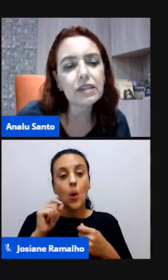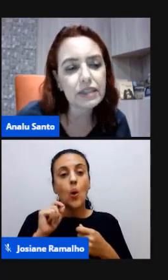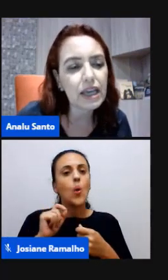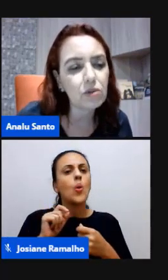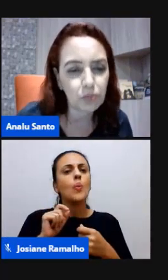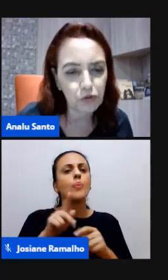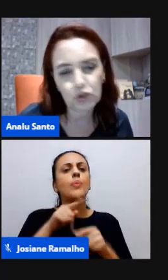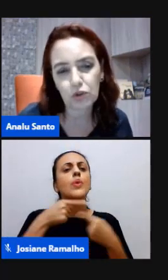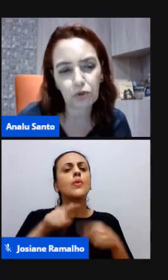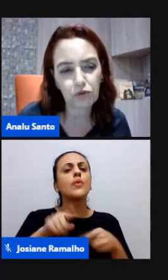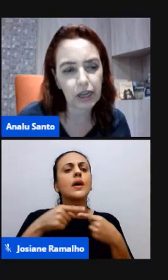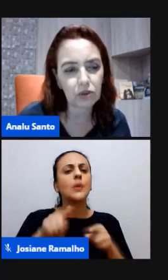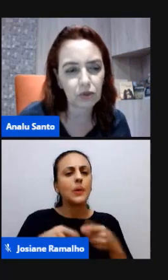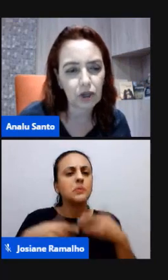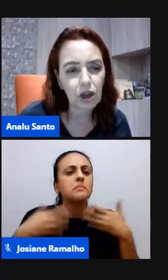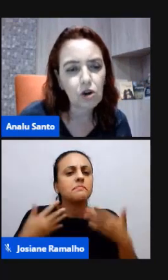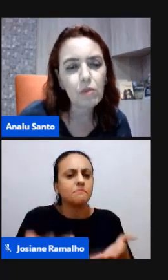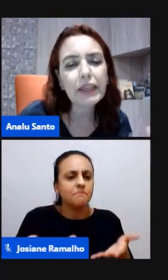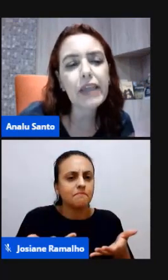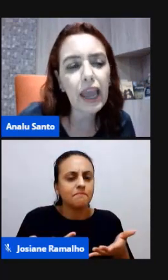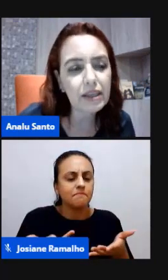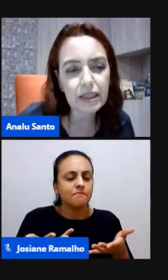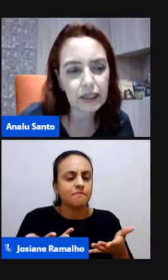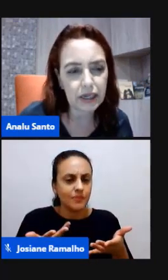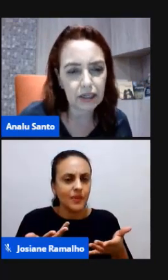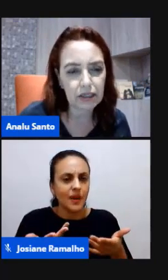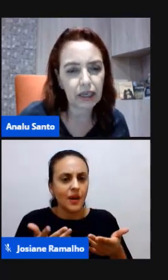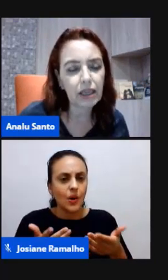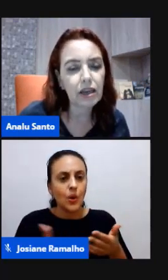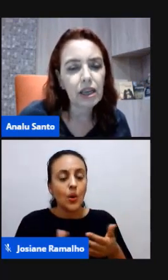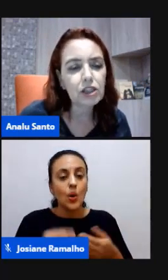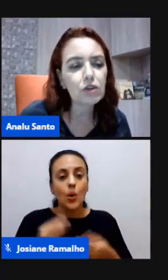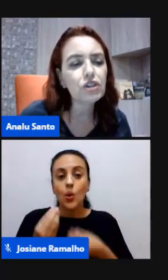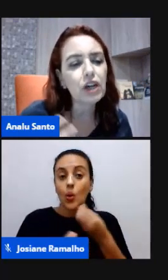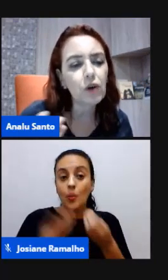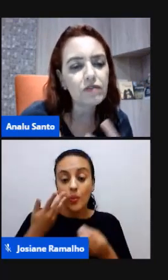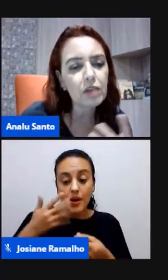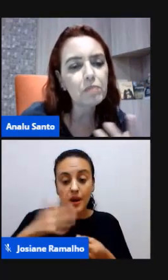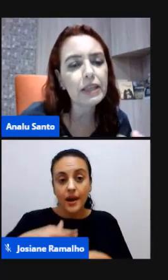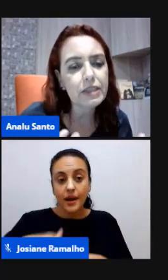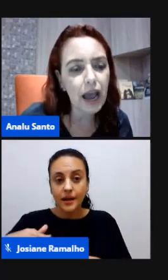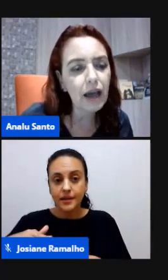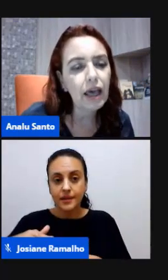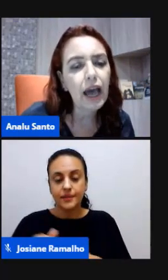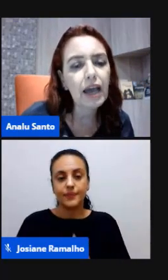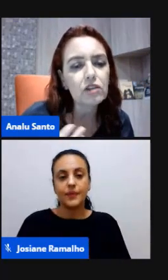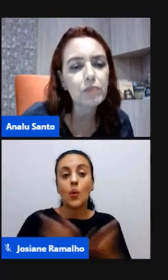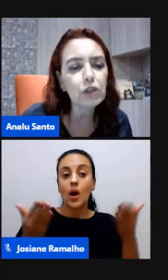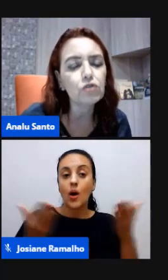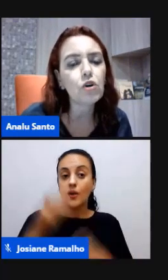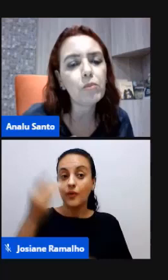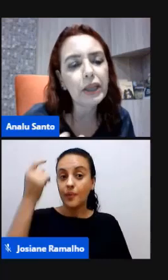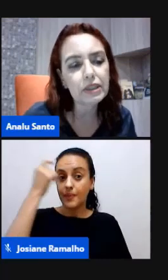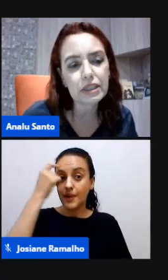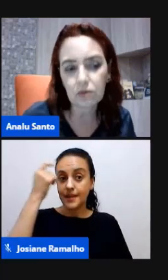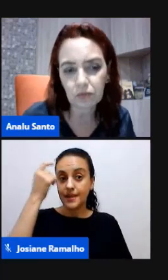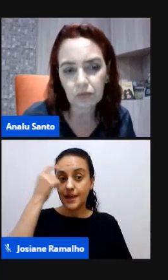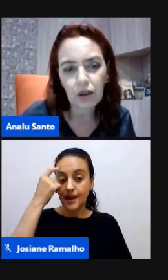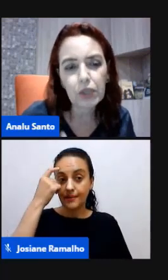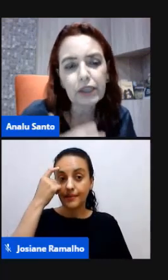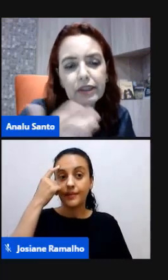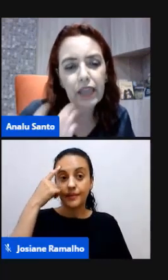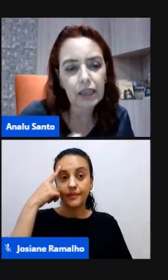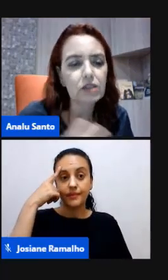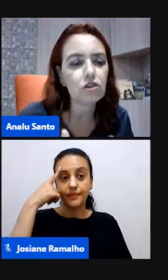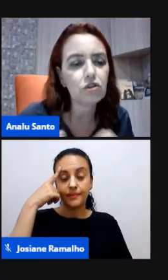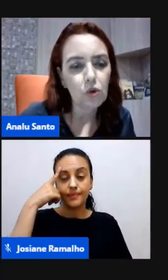é que é ser um professor provocador? Como é que é essa criança, né? Então, a gente agora vai pensar a respeito de como é que são,